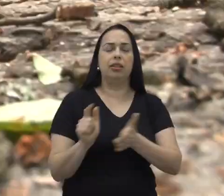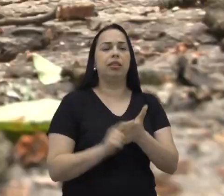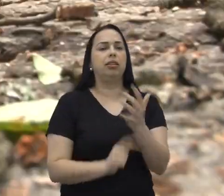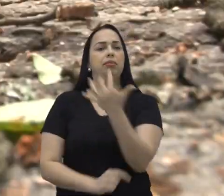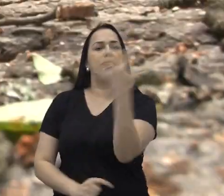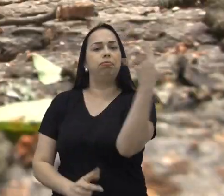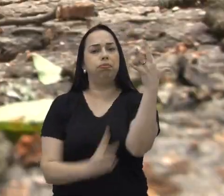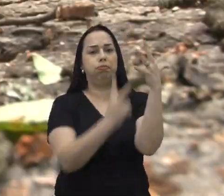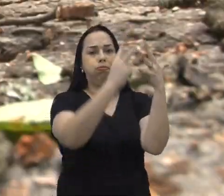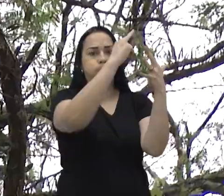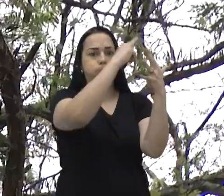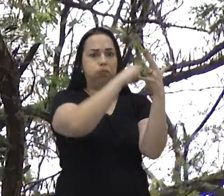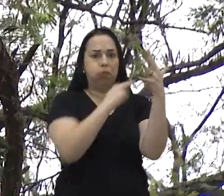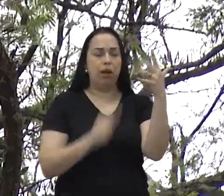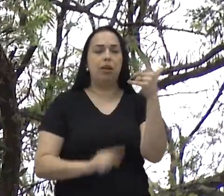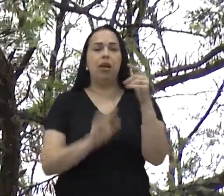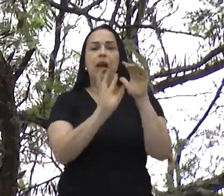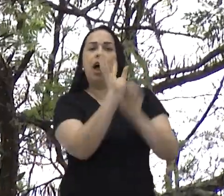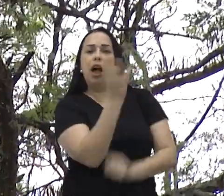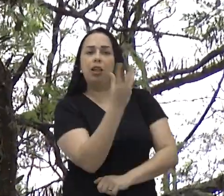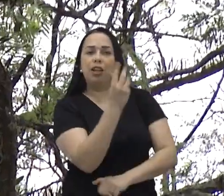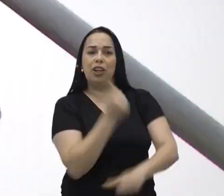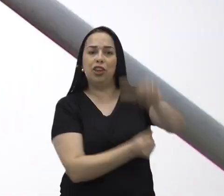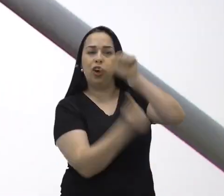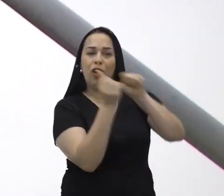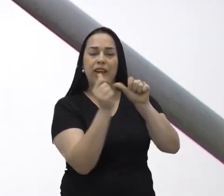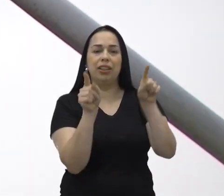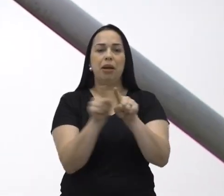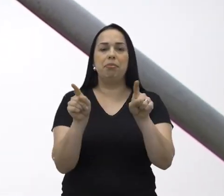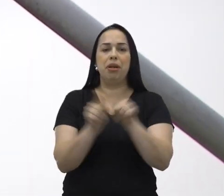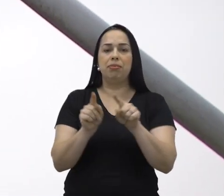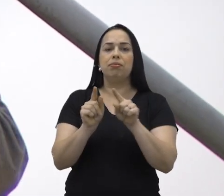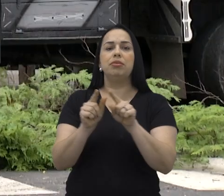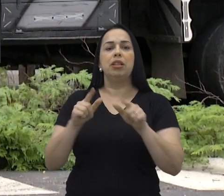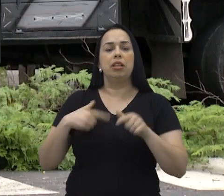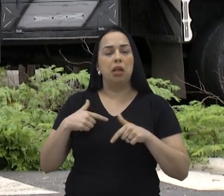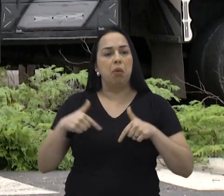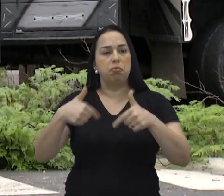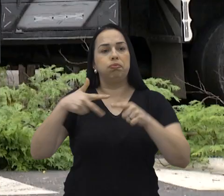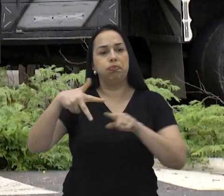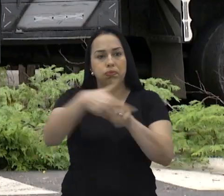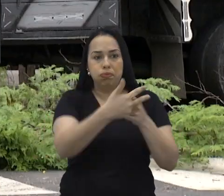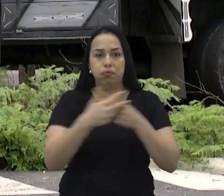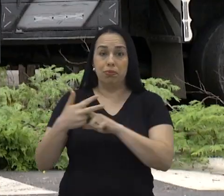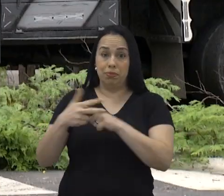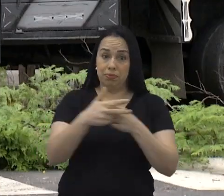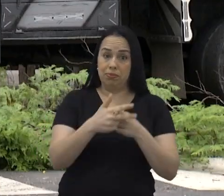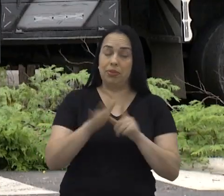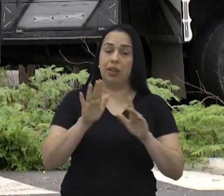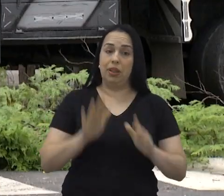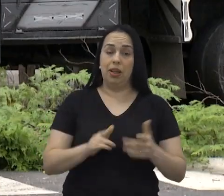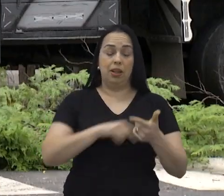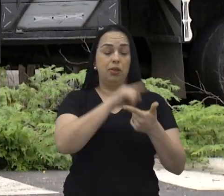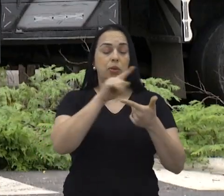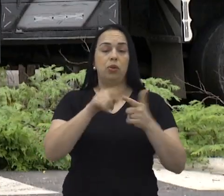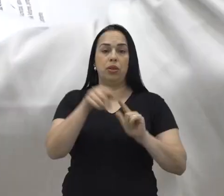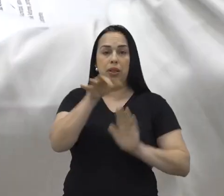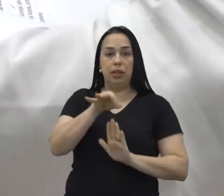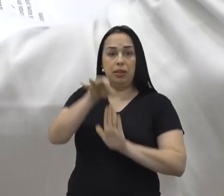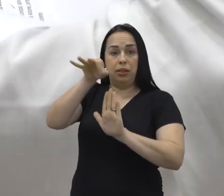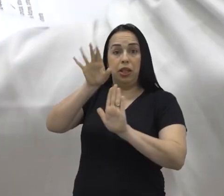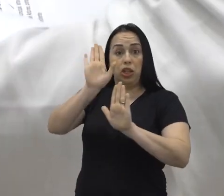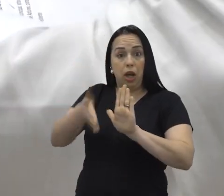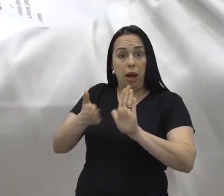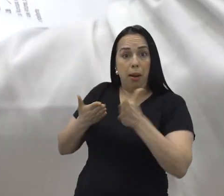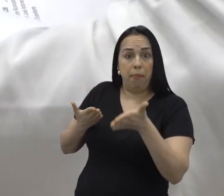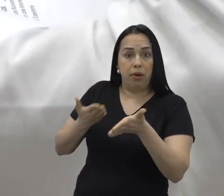como limpeza de ruas, capina, poda de árvores, troca de lâmpadas, entre outras ações de manutenção pública. Já entre